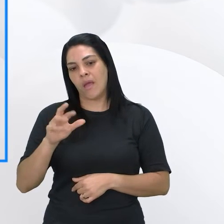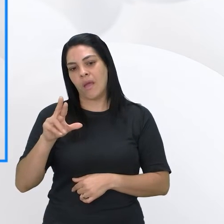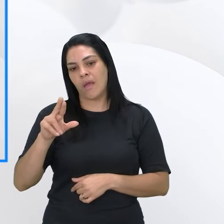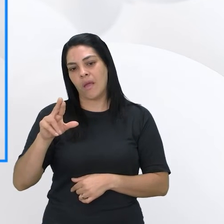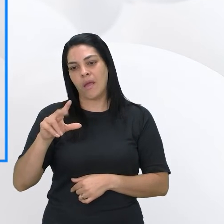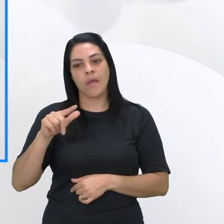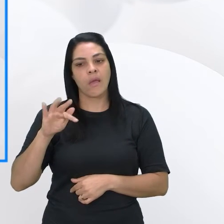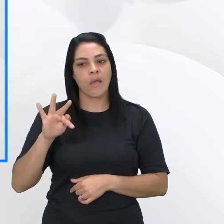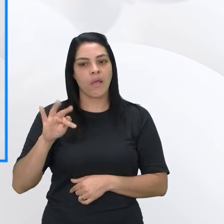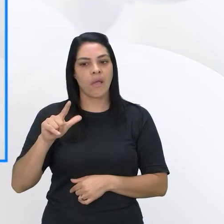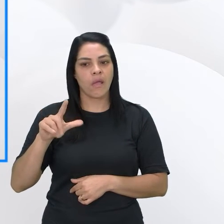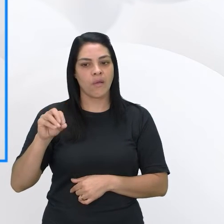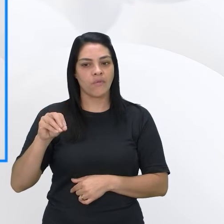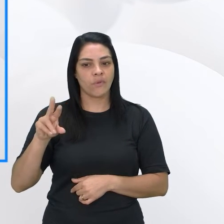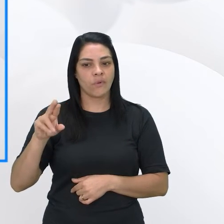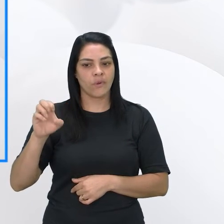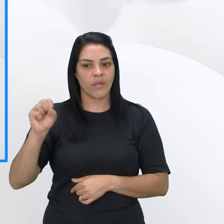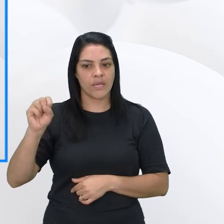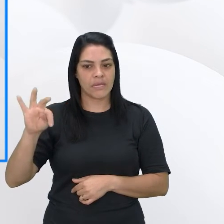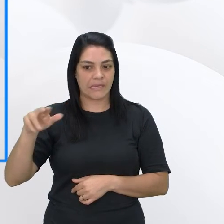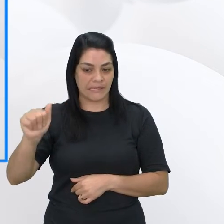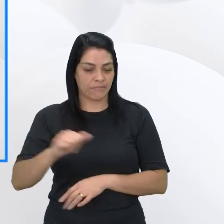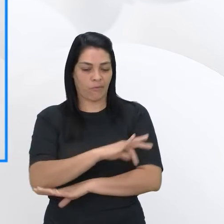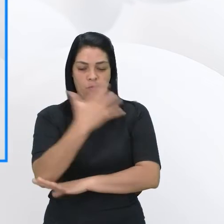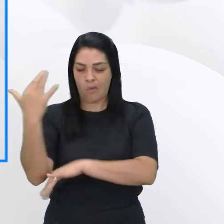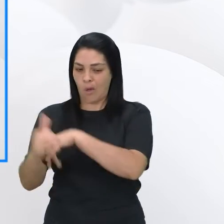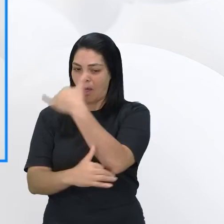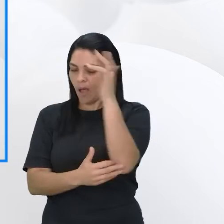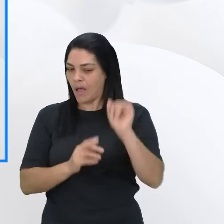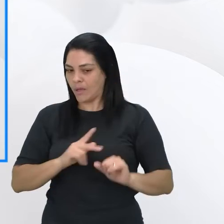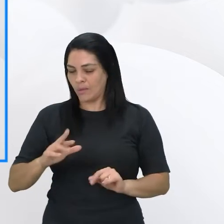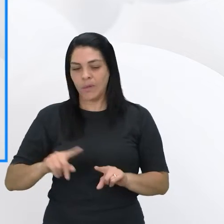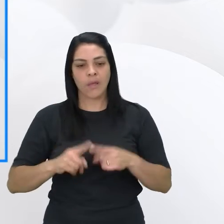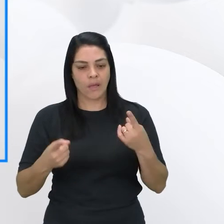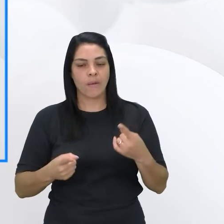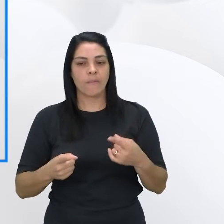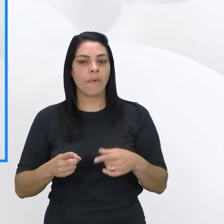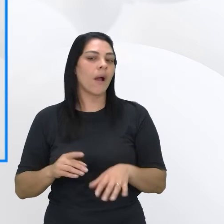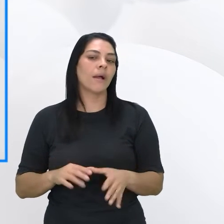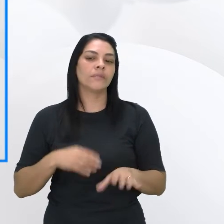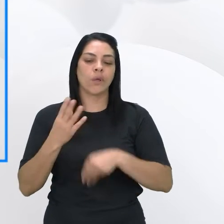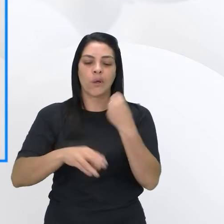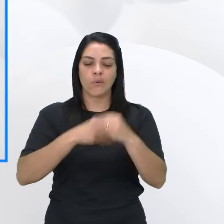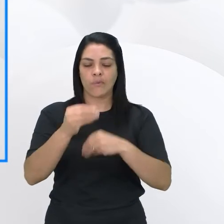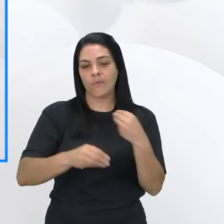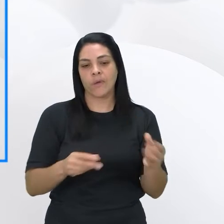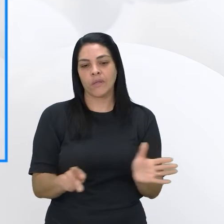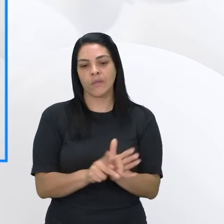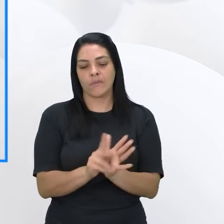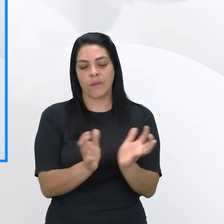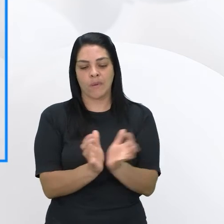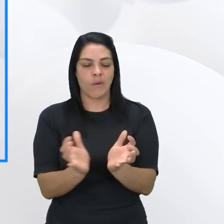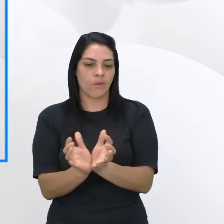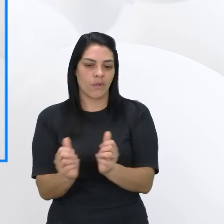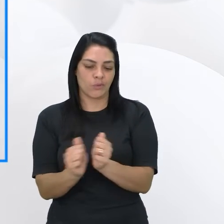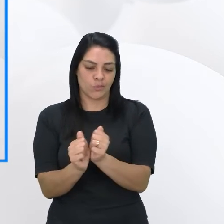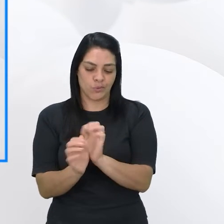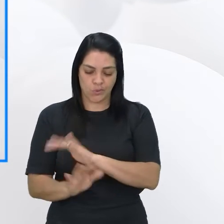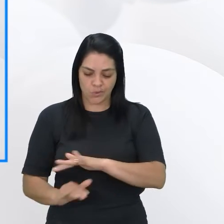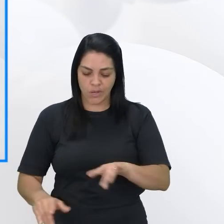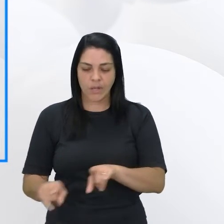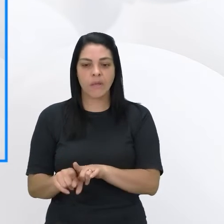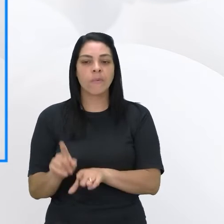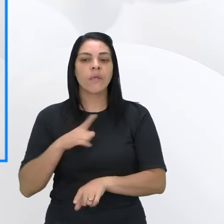Então, esse trabalho de educação ambiental com os estudantes, envolvimento da comunidade, também tem esse